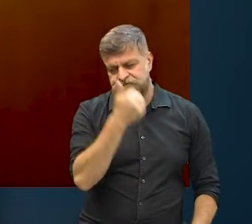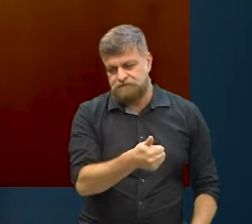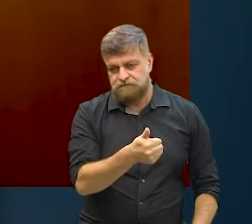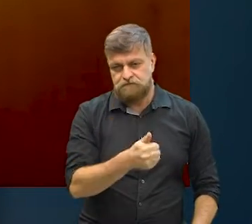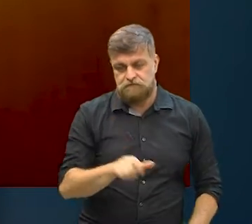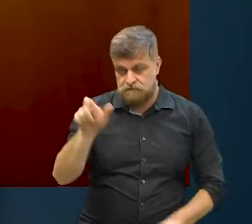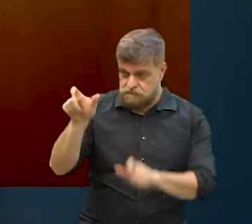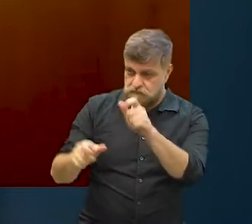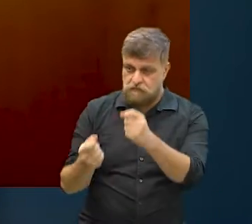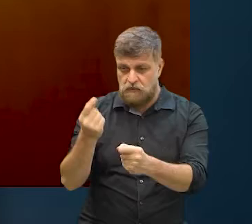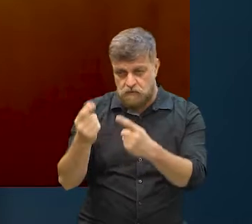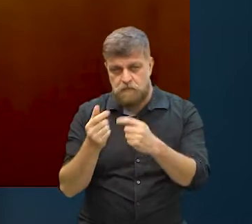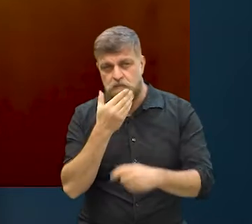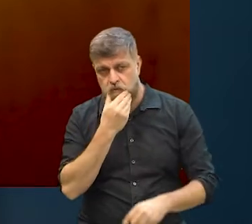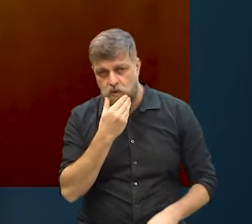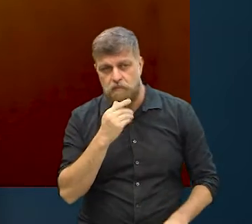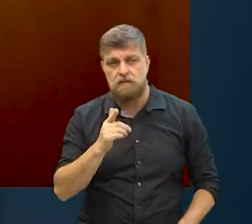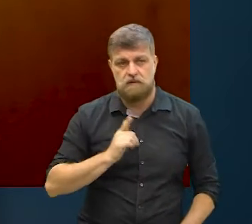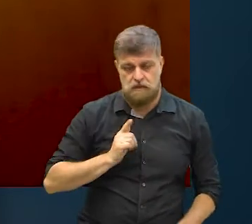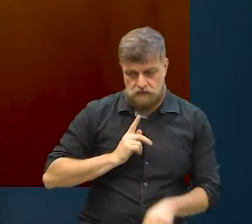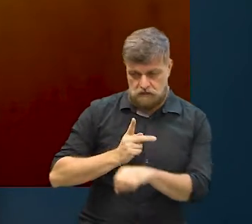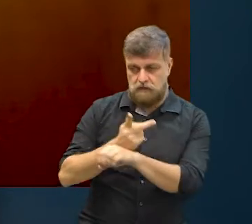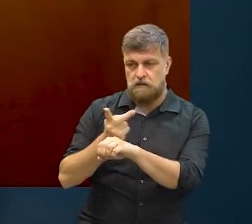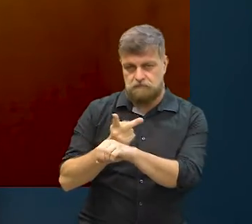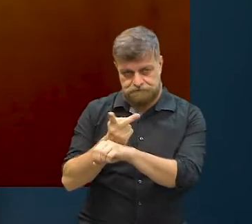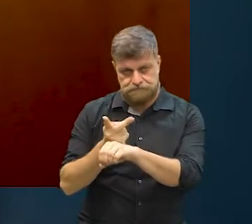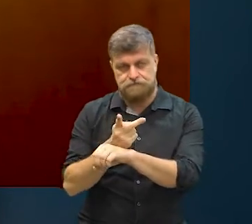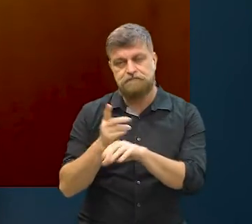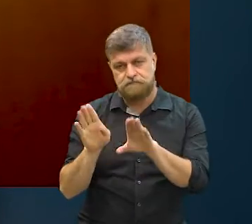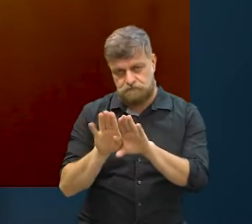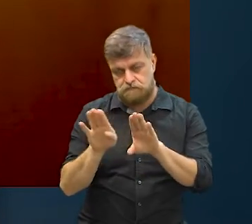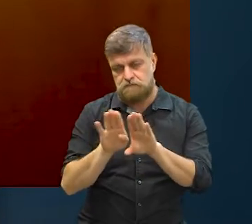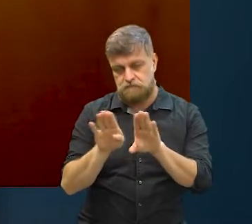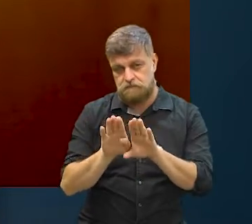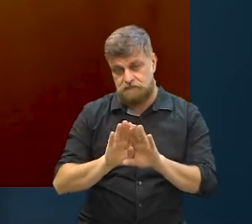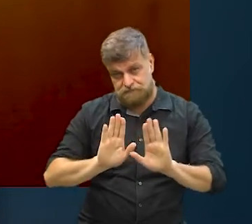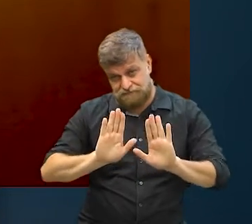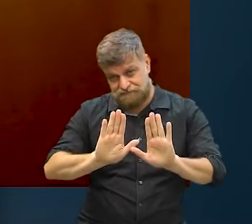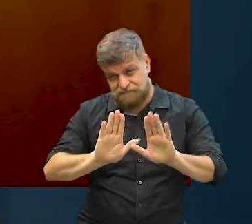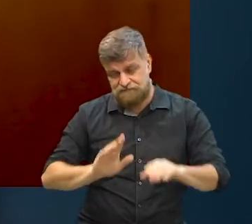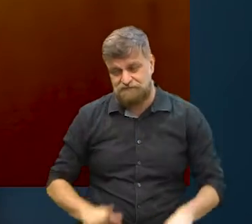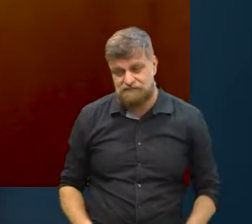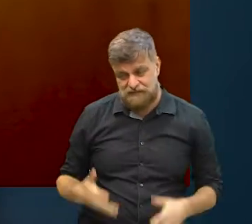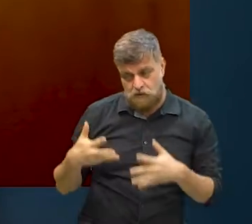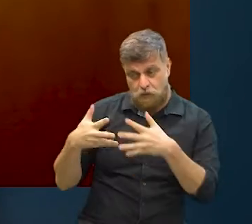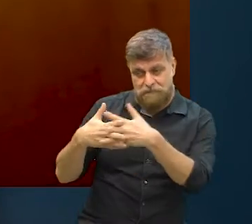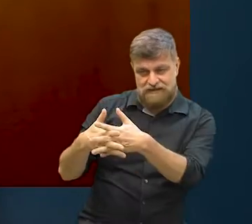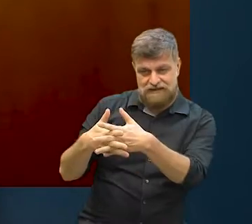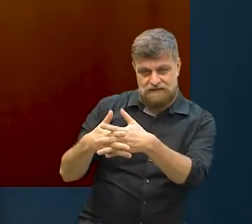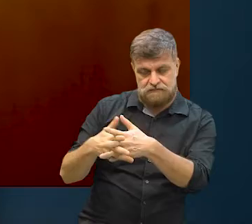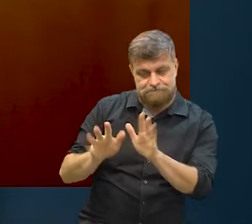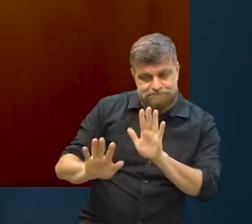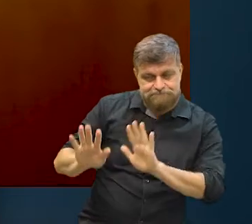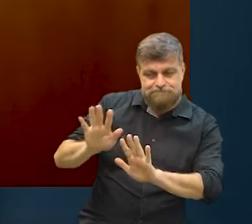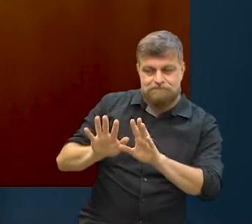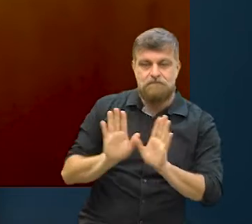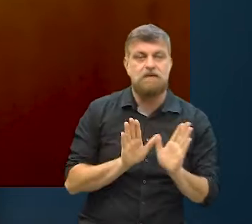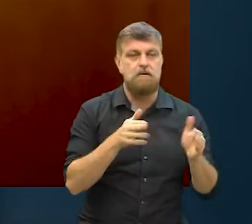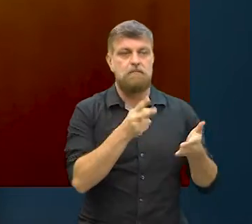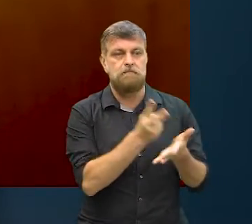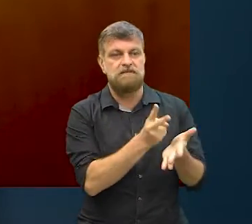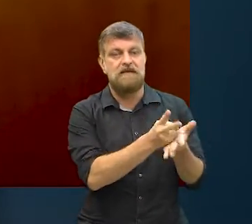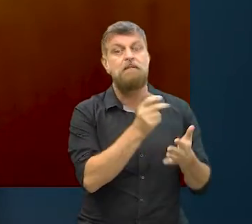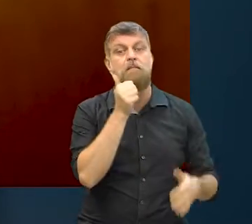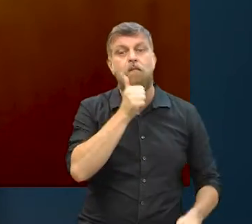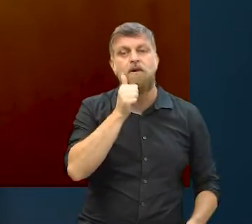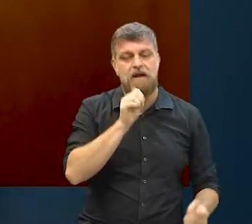bom, mas o masculino também. Tem bastante público masculino que me procura, né? Mas é mais complicado. Então, eu voltei mais para o lado